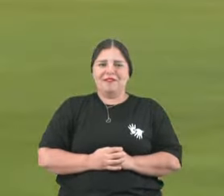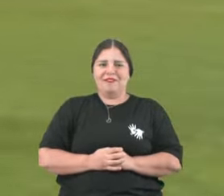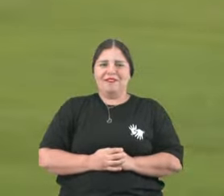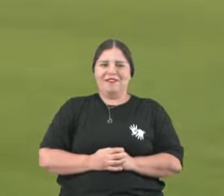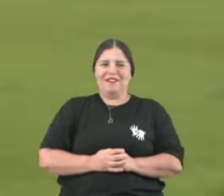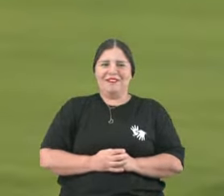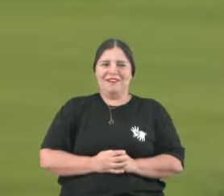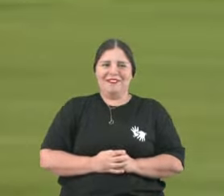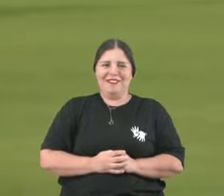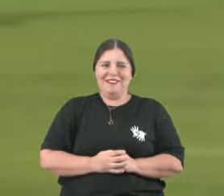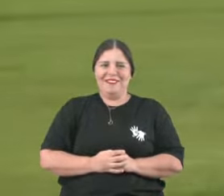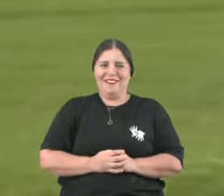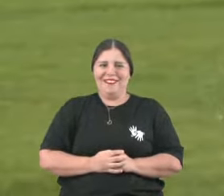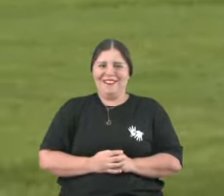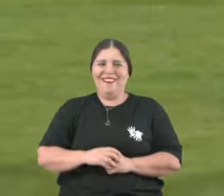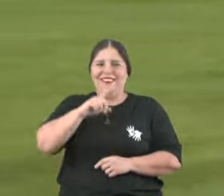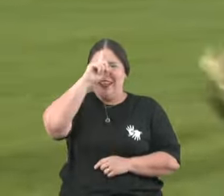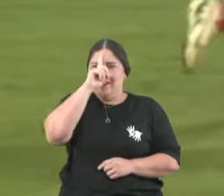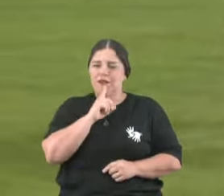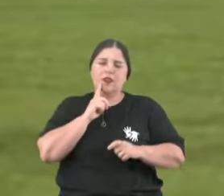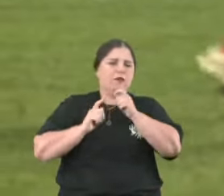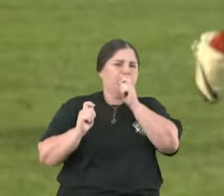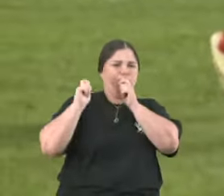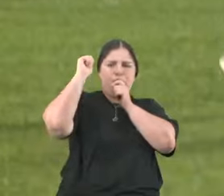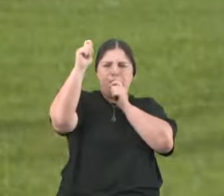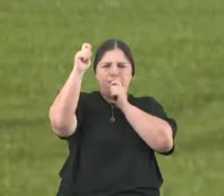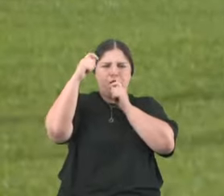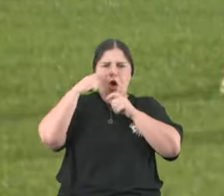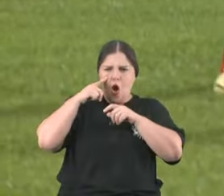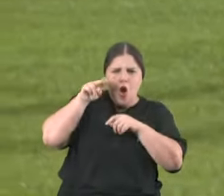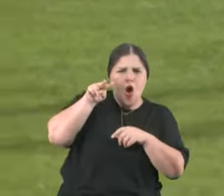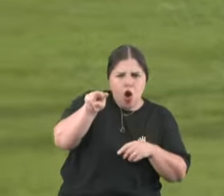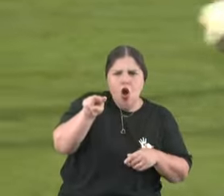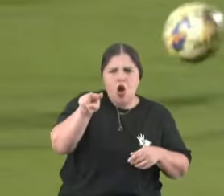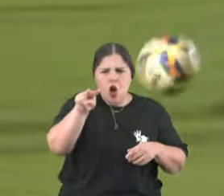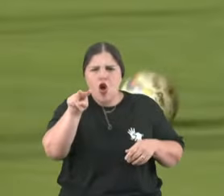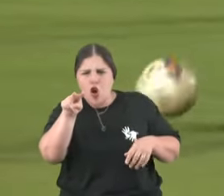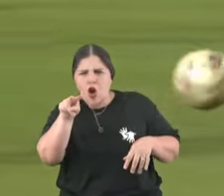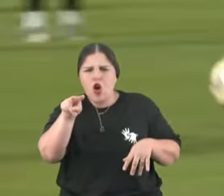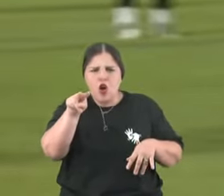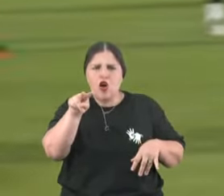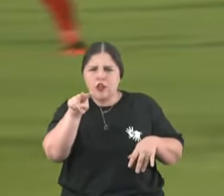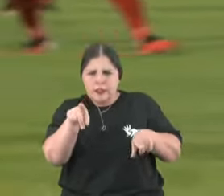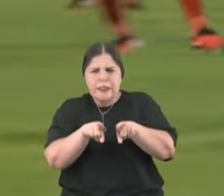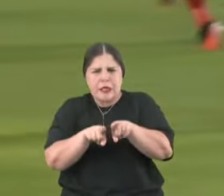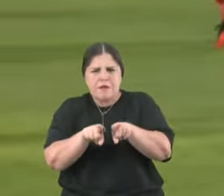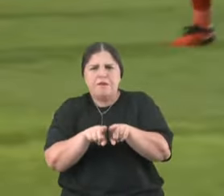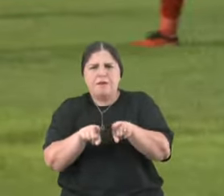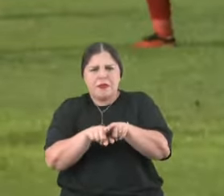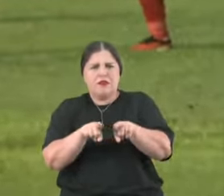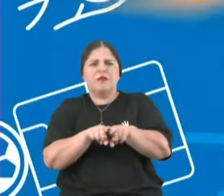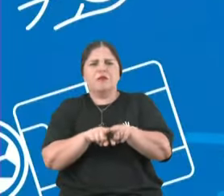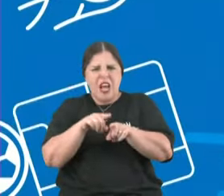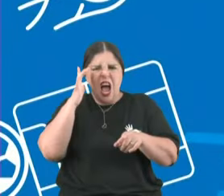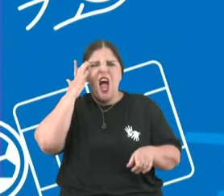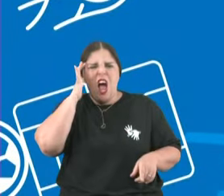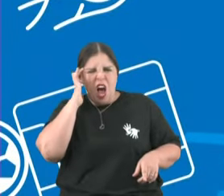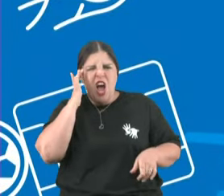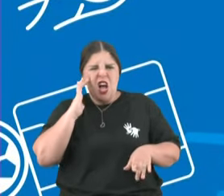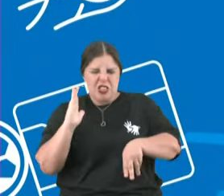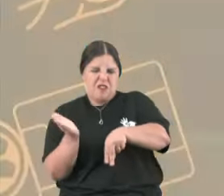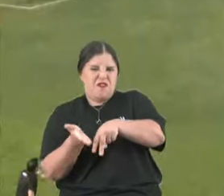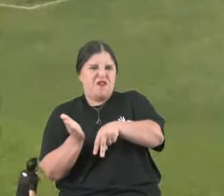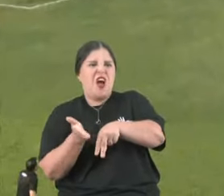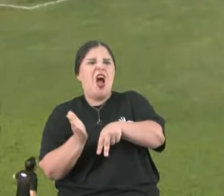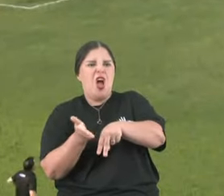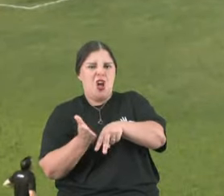Pintou um amarelo pro Gabriel, eu vi, mas me parece que um jogador do CRB também ia tomar, não ia, Opele? Não, tomou, o Hereda, né? Fez a falta, puxou